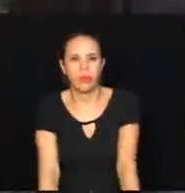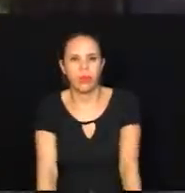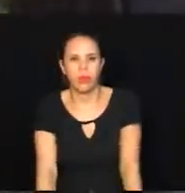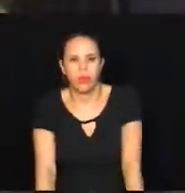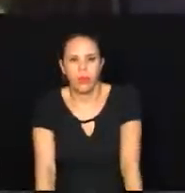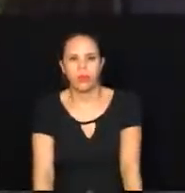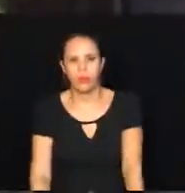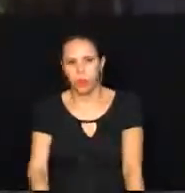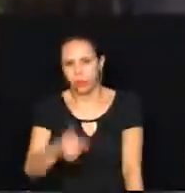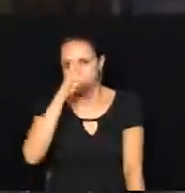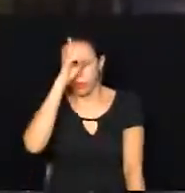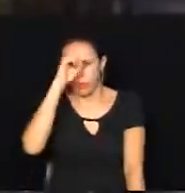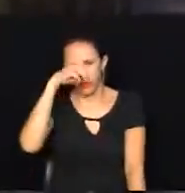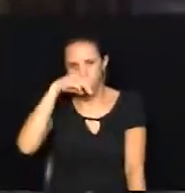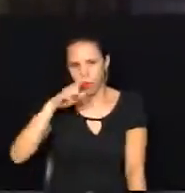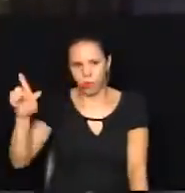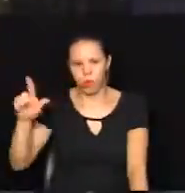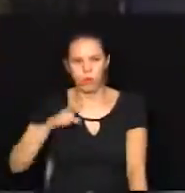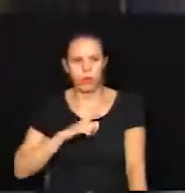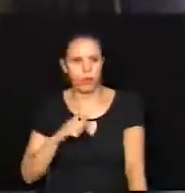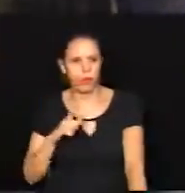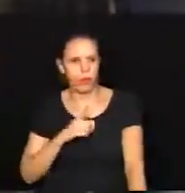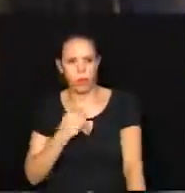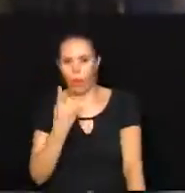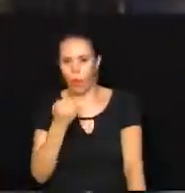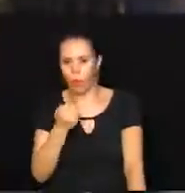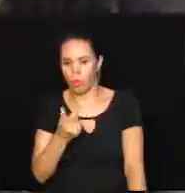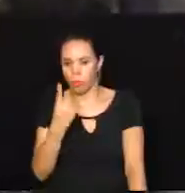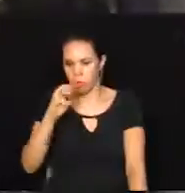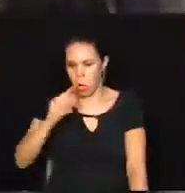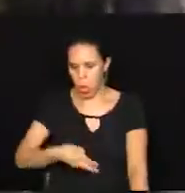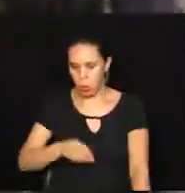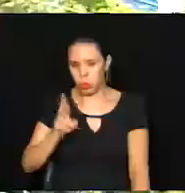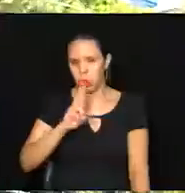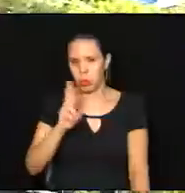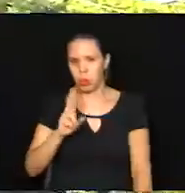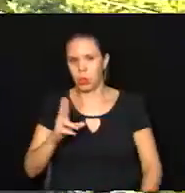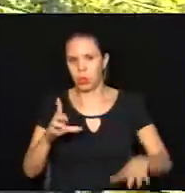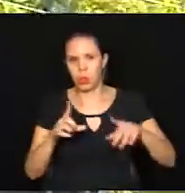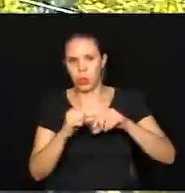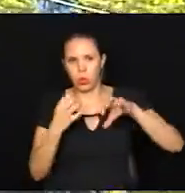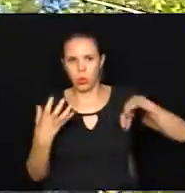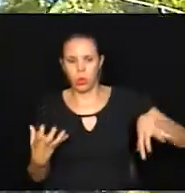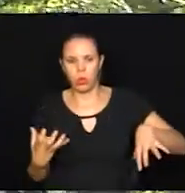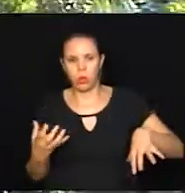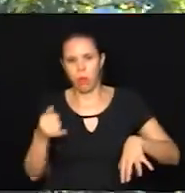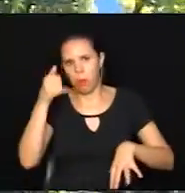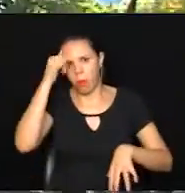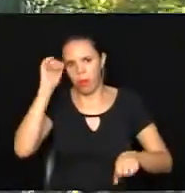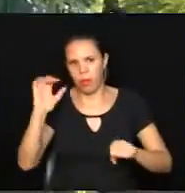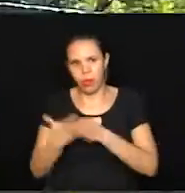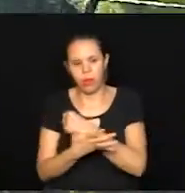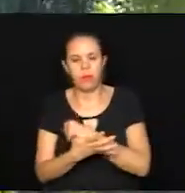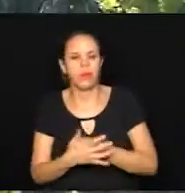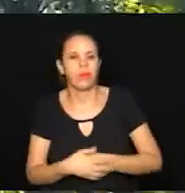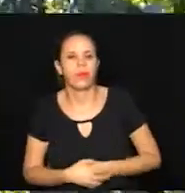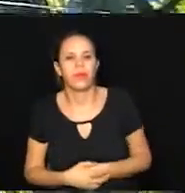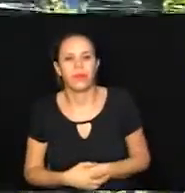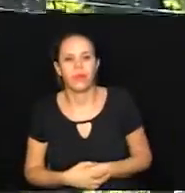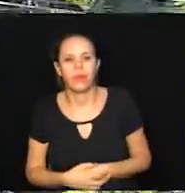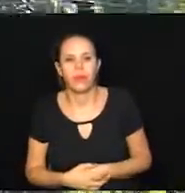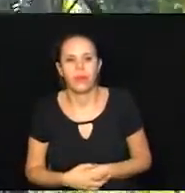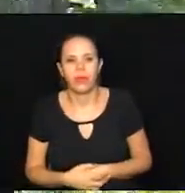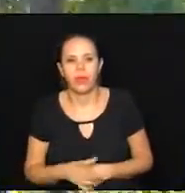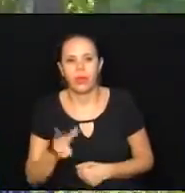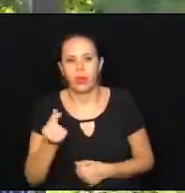A Rede Mário Gatti vai receber um aporte de quase R$1 milhão do Congresso Nacional para o combate à pandemia do novo coronavírus. A